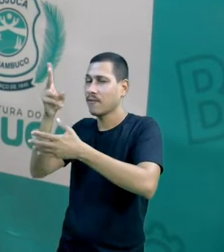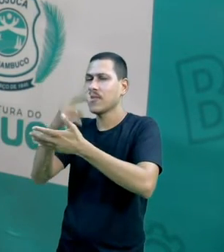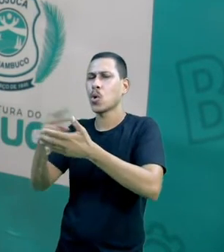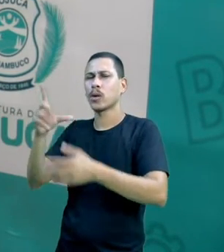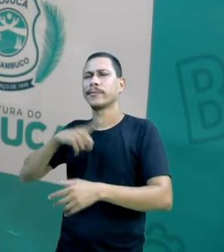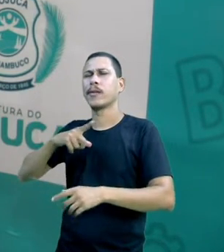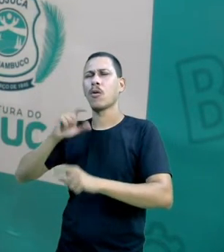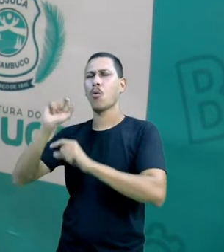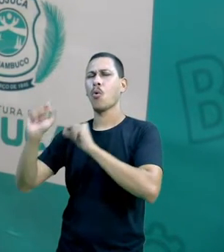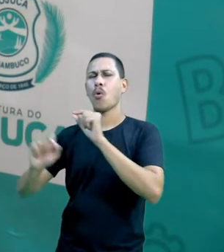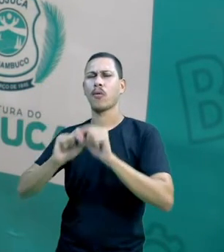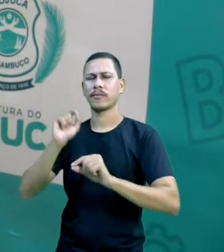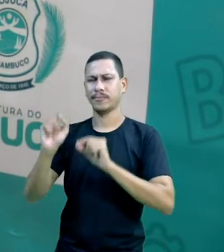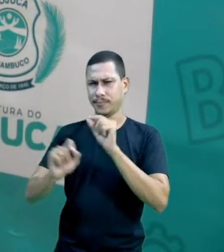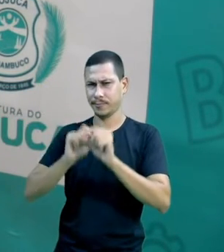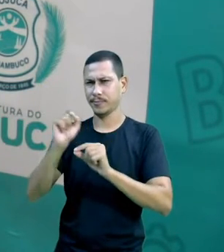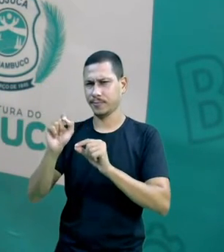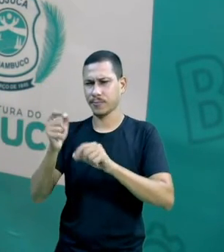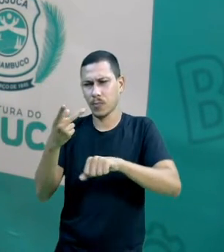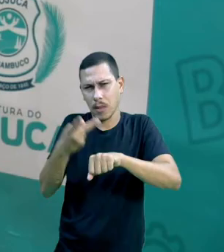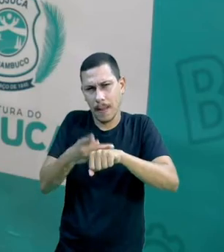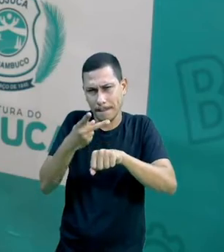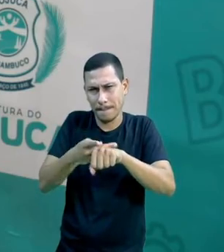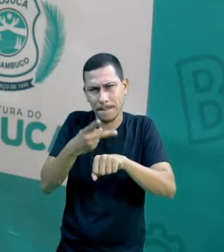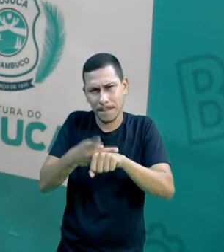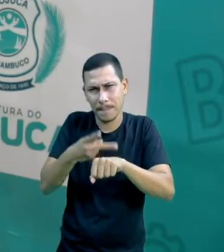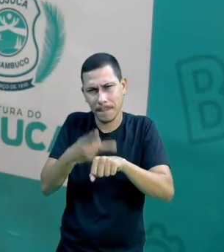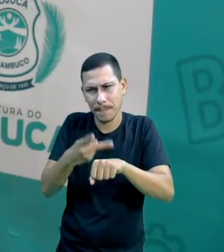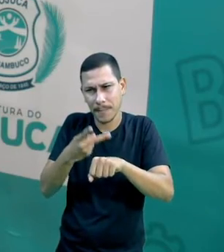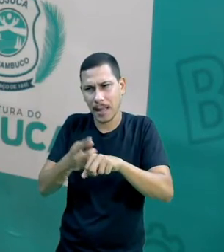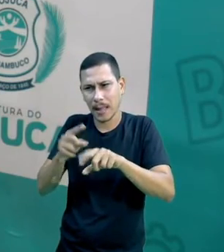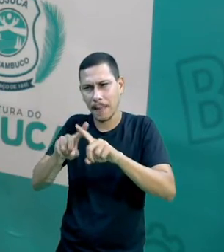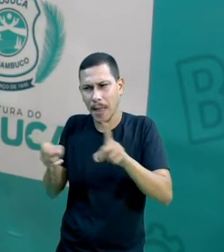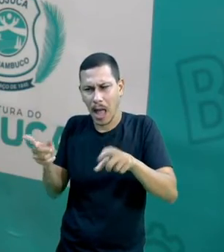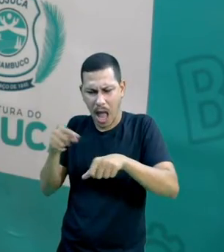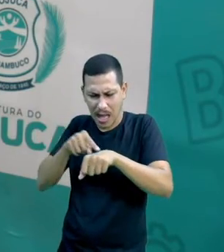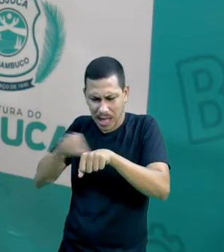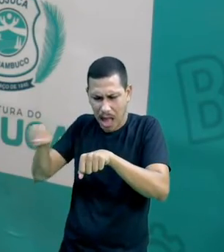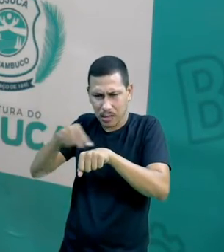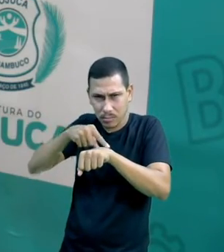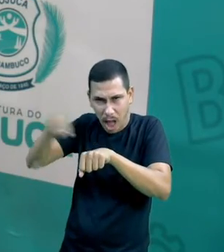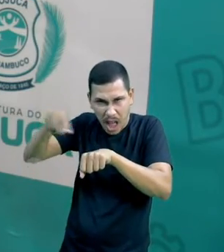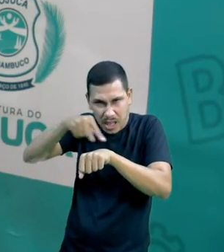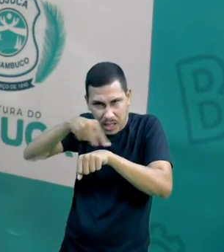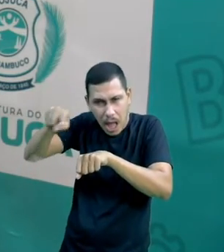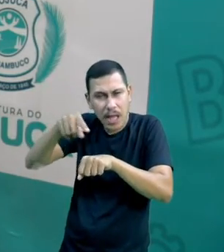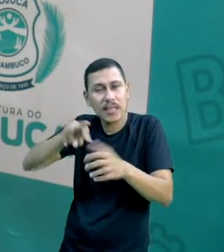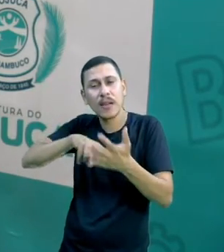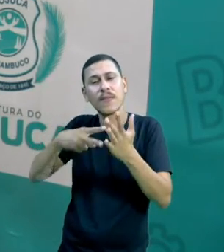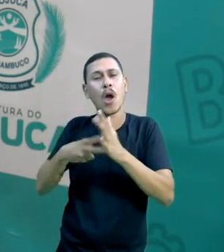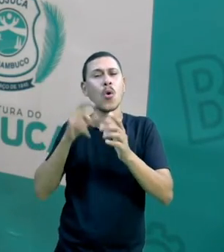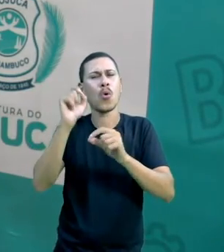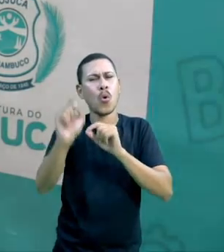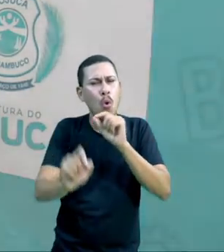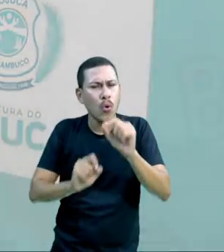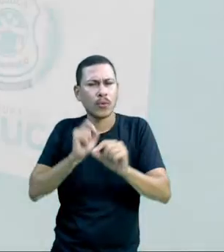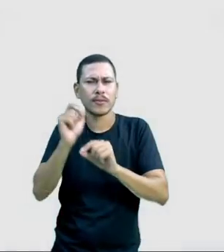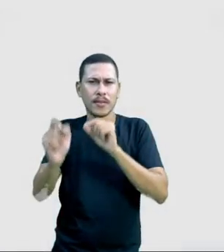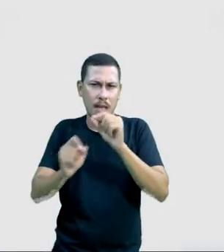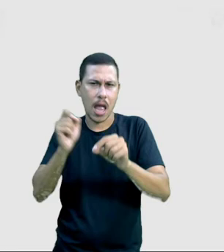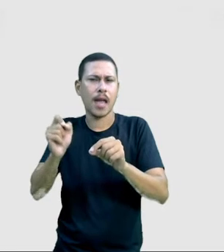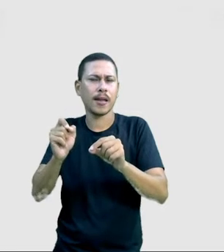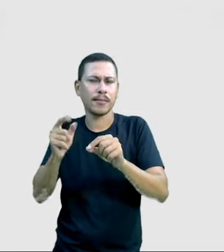que a gente está vendo? A gente está vendo uma rocha, mas cheia de linhazinha. E essas linhas são o quê? são exatamente